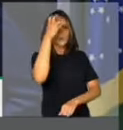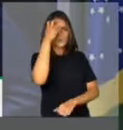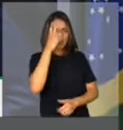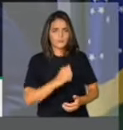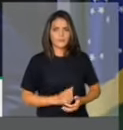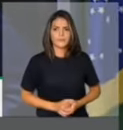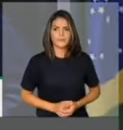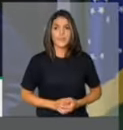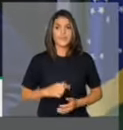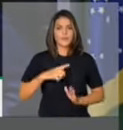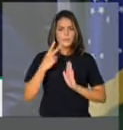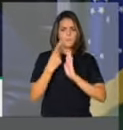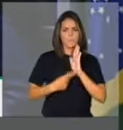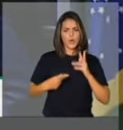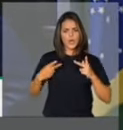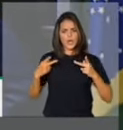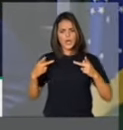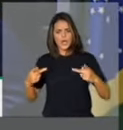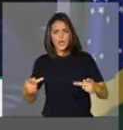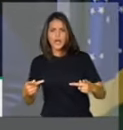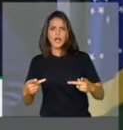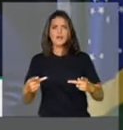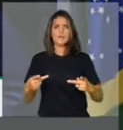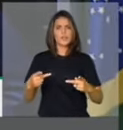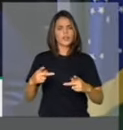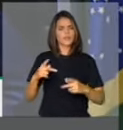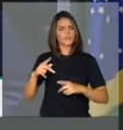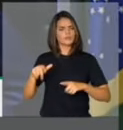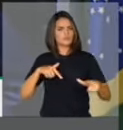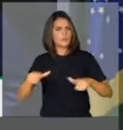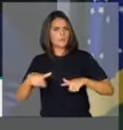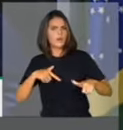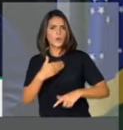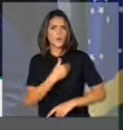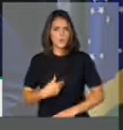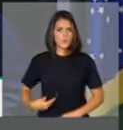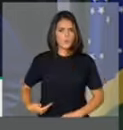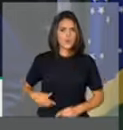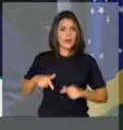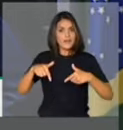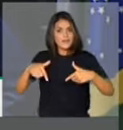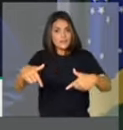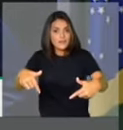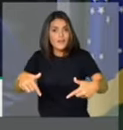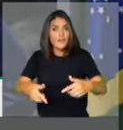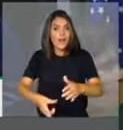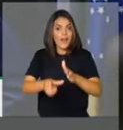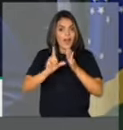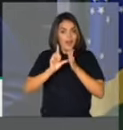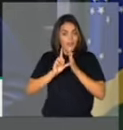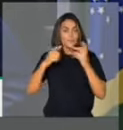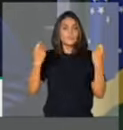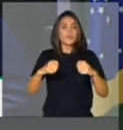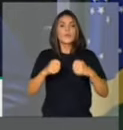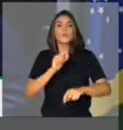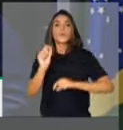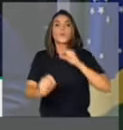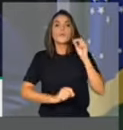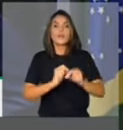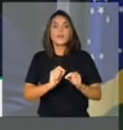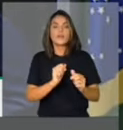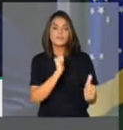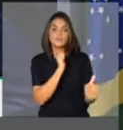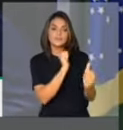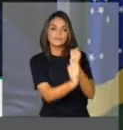qualquer programa de governo, antes de qualquer ação, é preciso que o governo brasileiro entenda que esporte